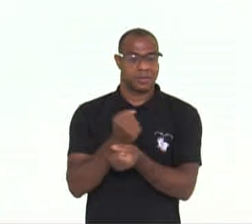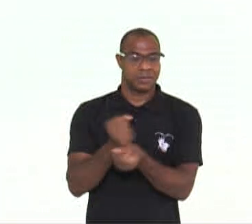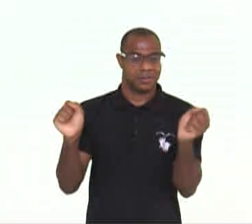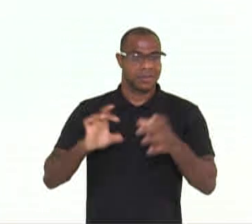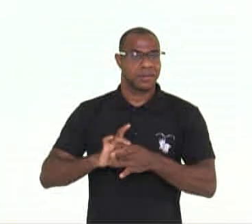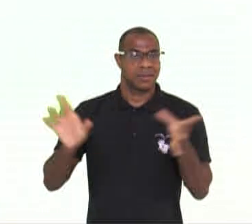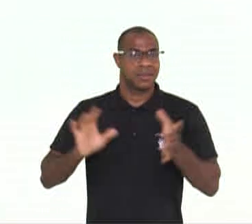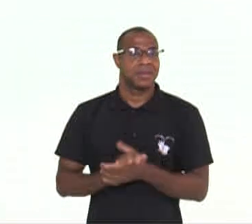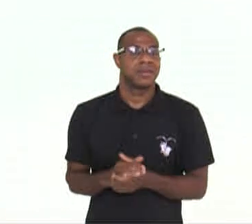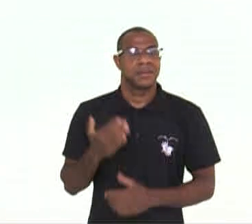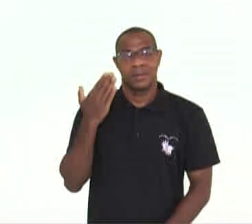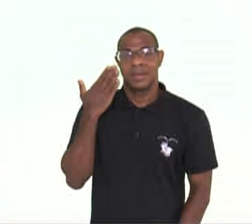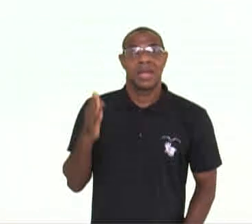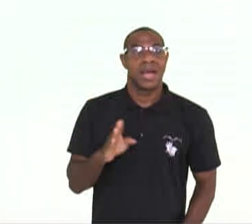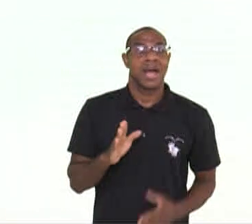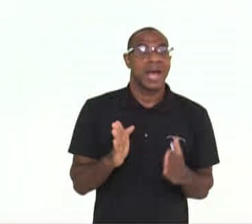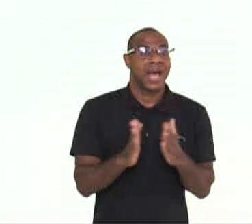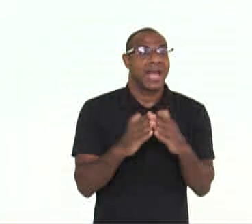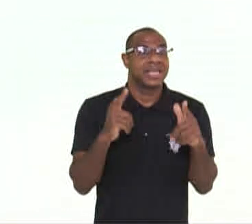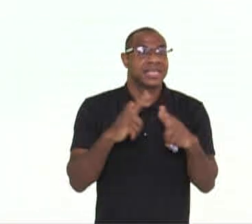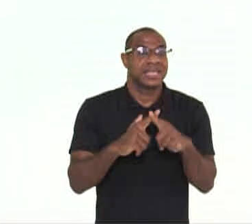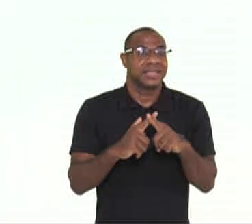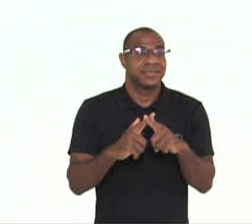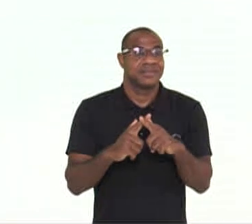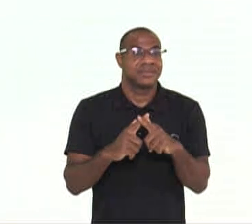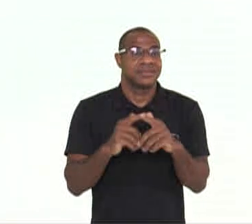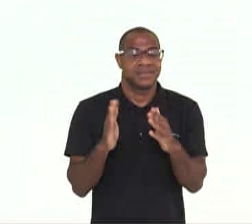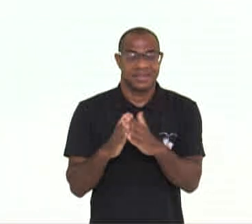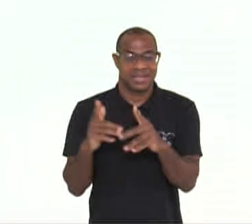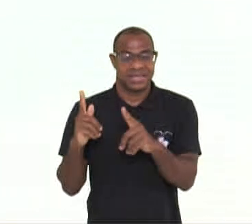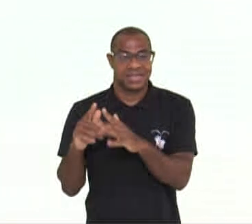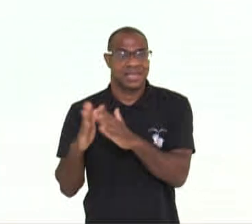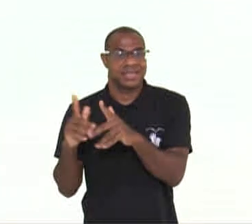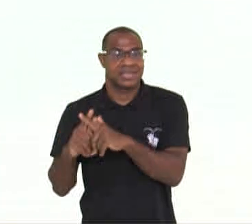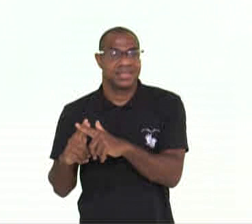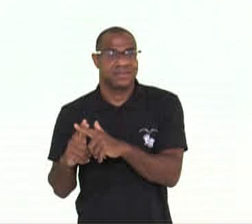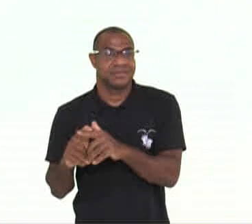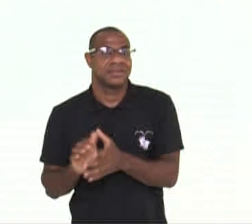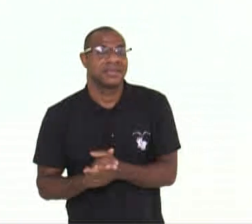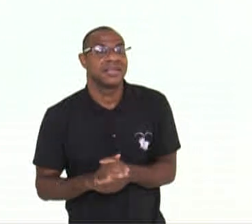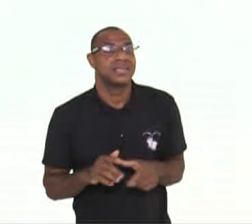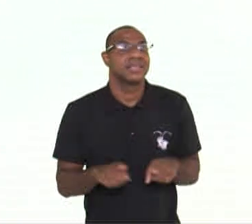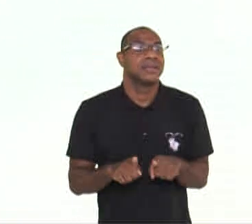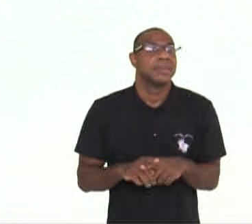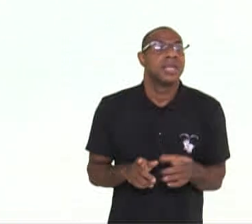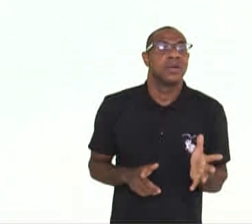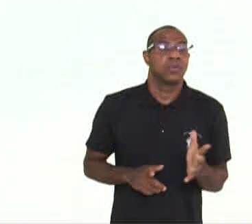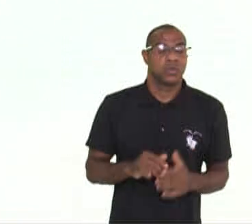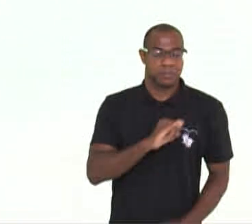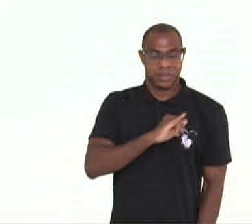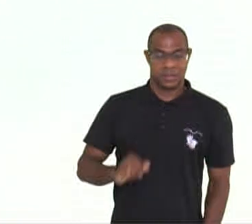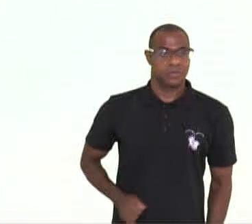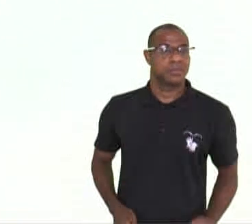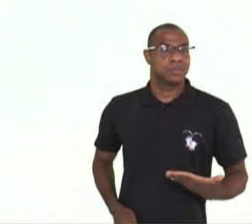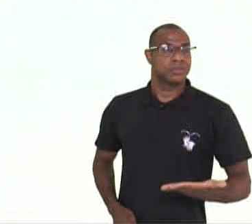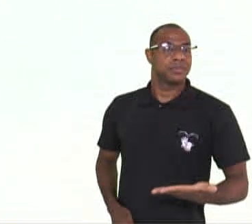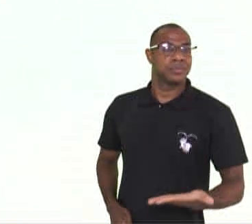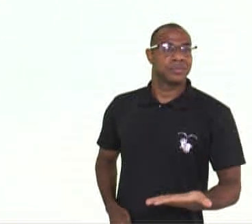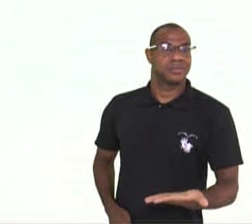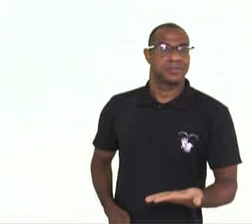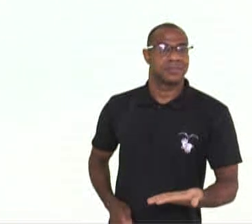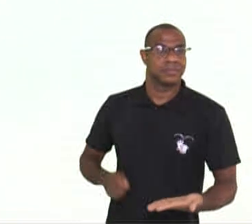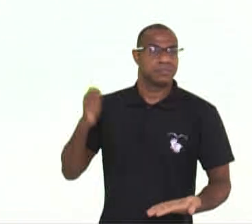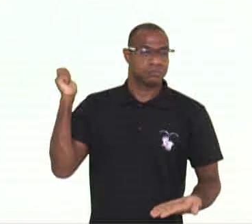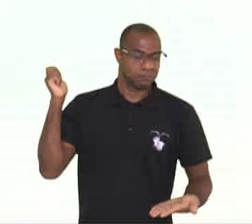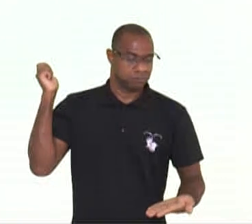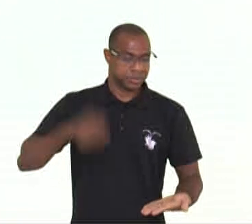sua tela. A igreja ali, batendo ali, e o imperador dando a mão à palmatória. O imperador aí assumindo aí